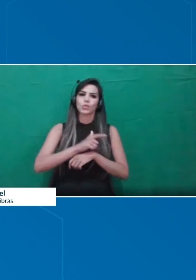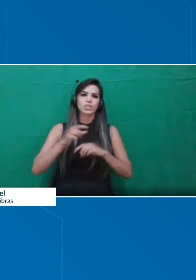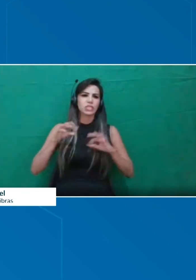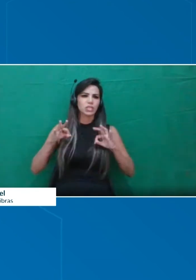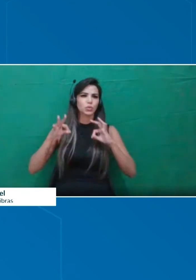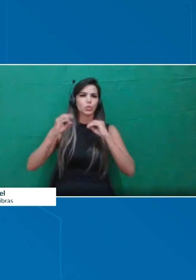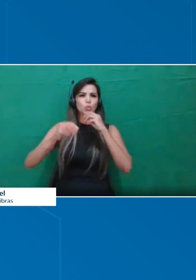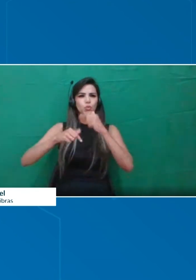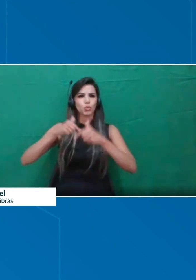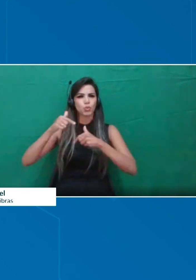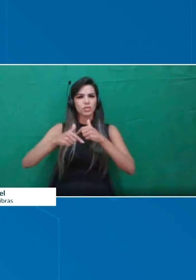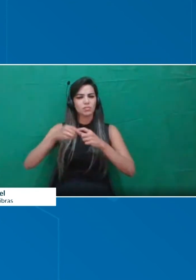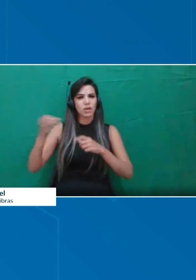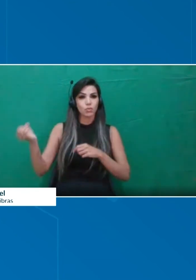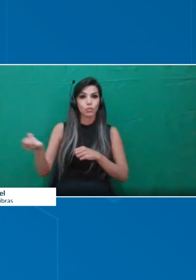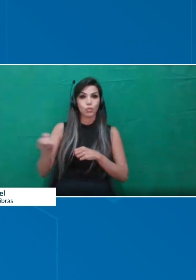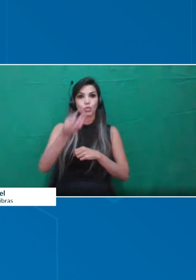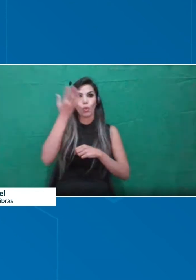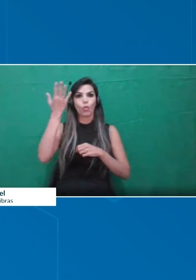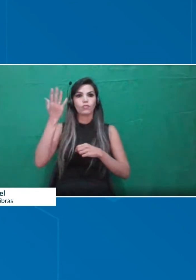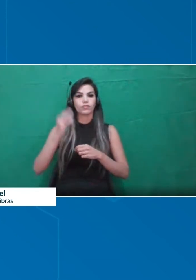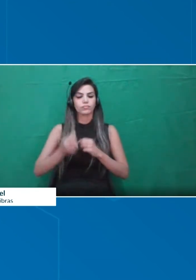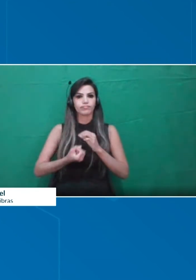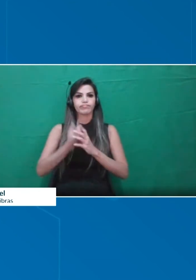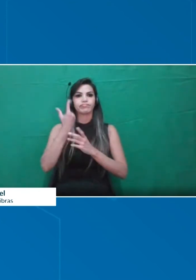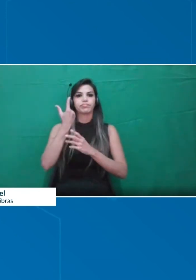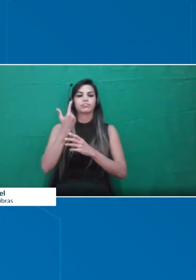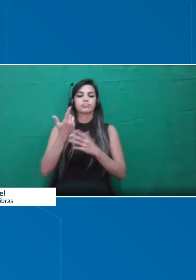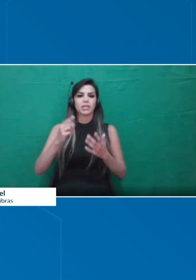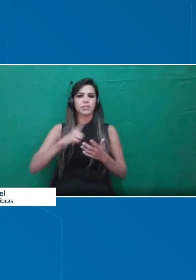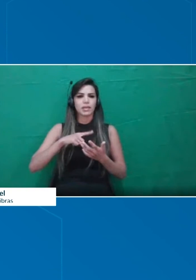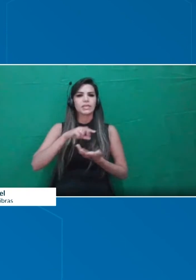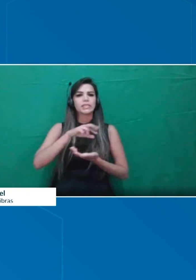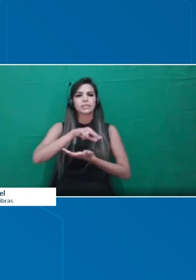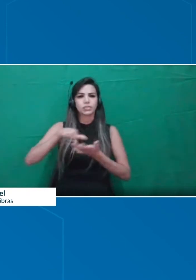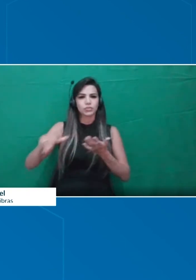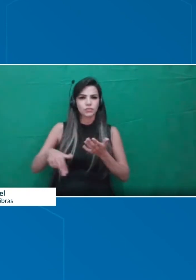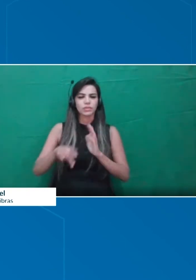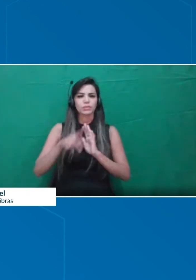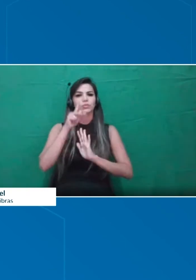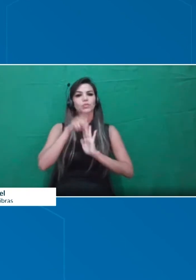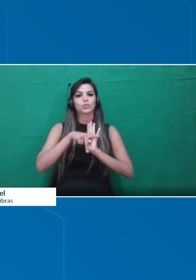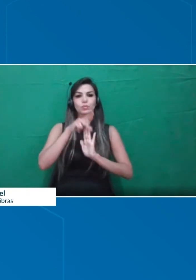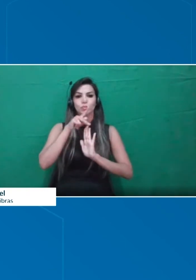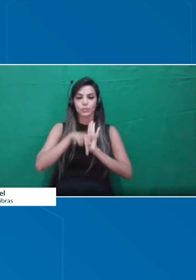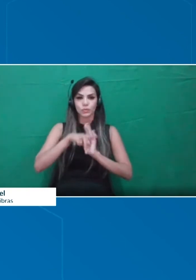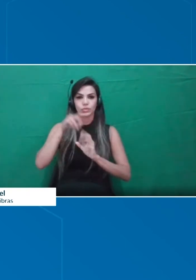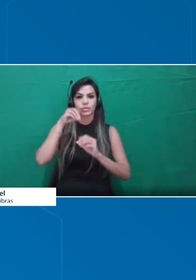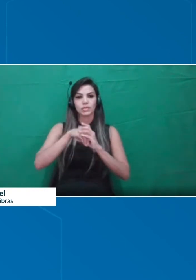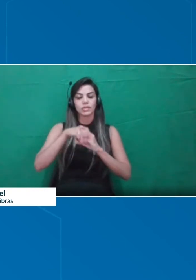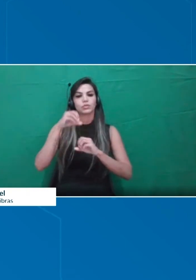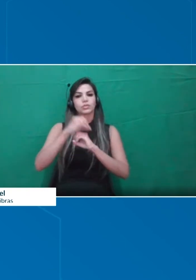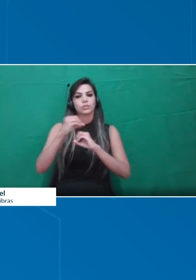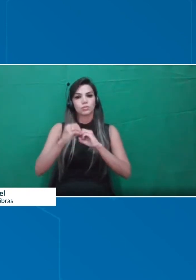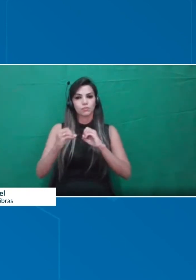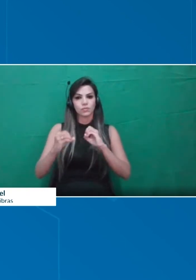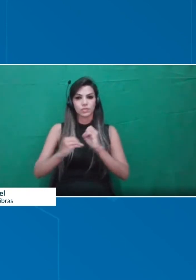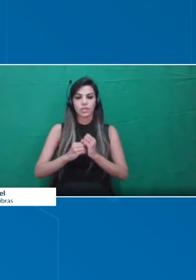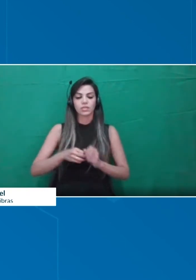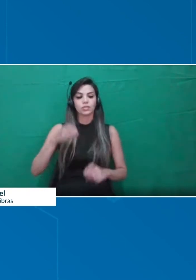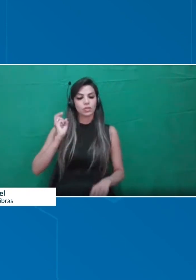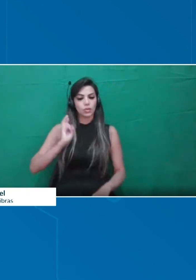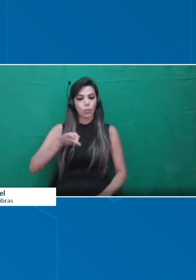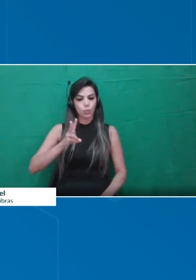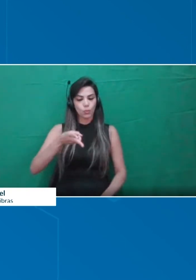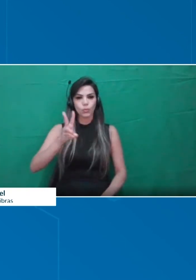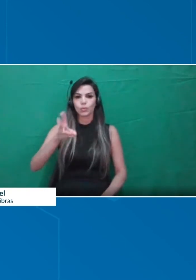que a própria pandemia nos trouxe, né? A gente tem vários projetos dentro da universidade que atuaram fortemente, né, junto a